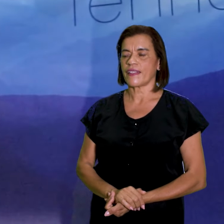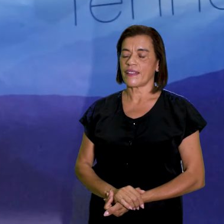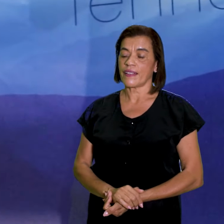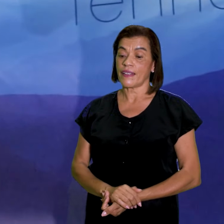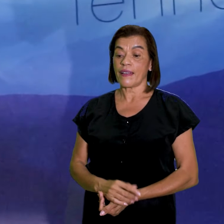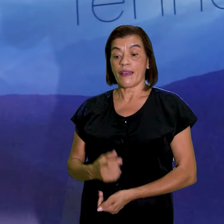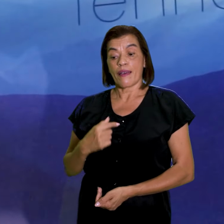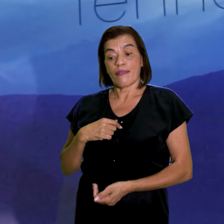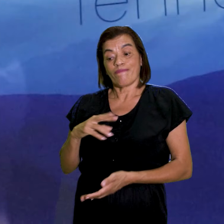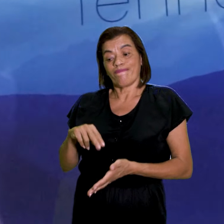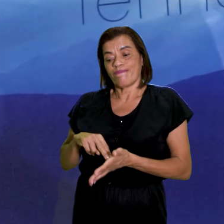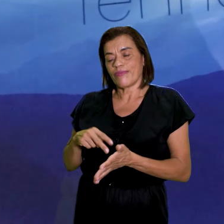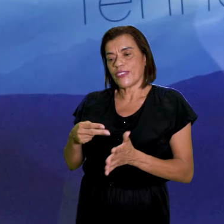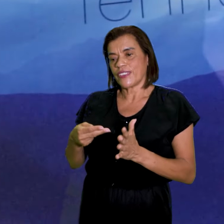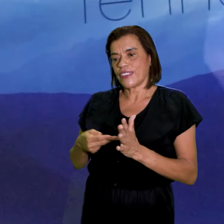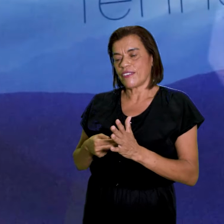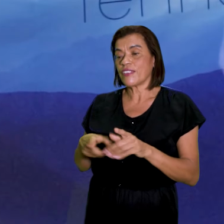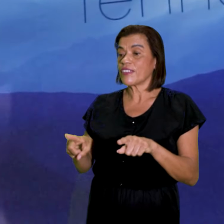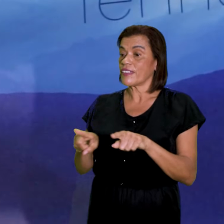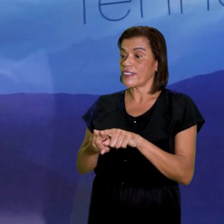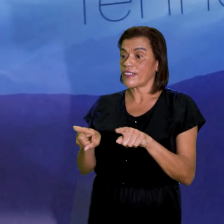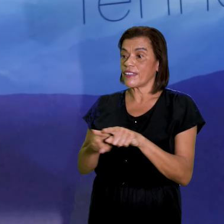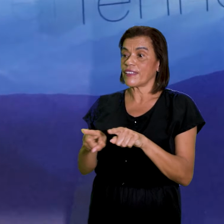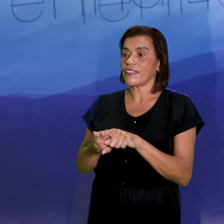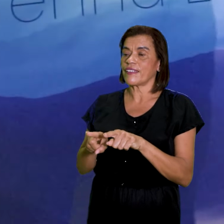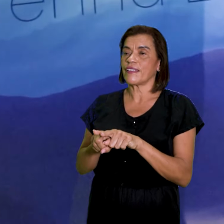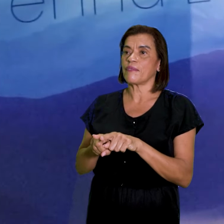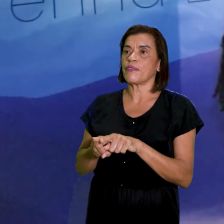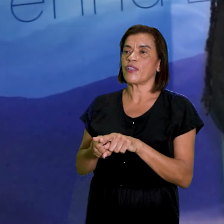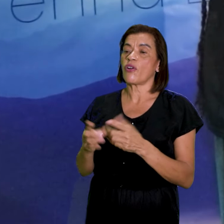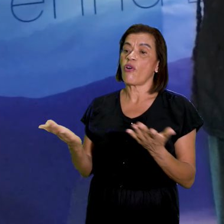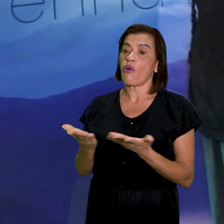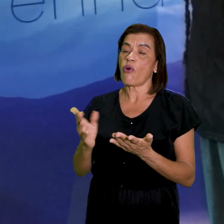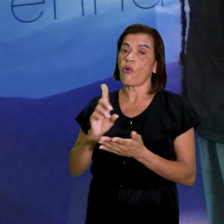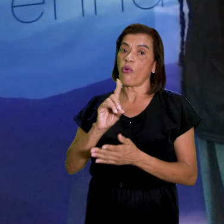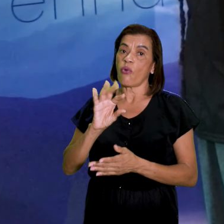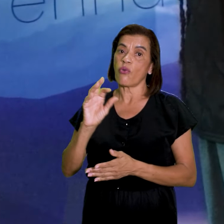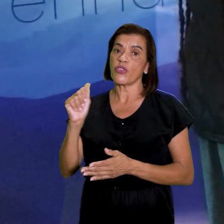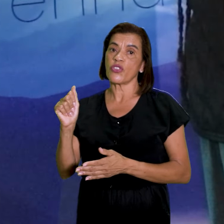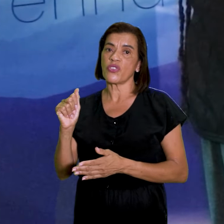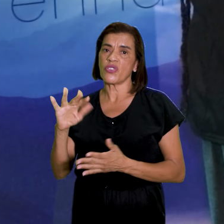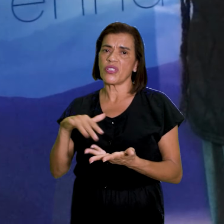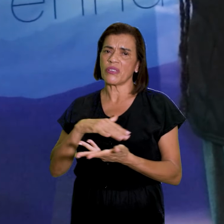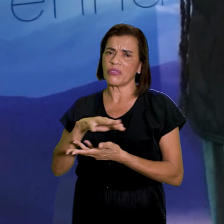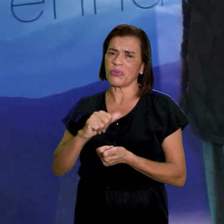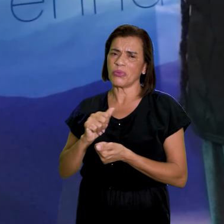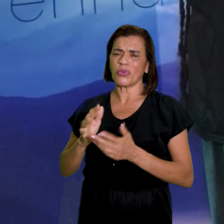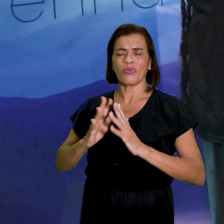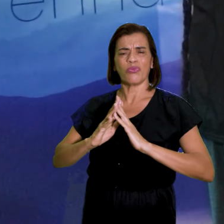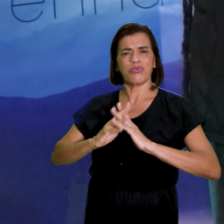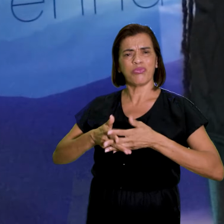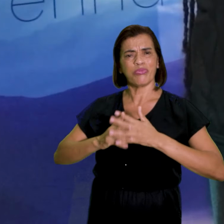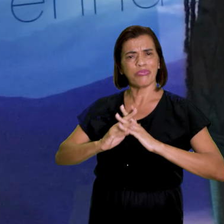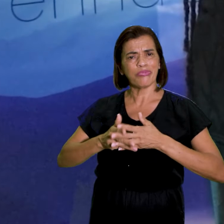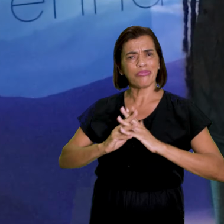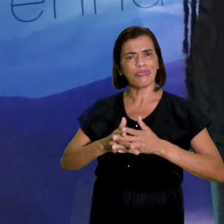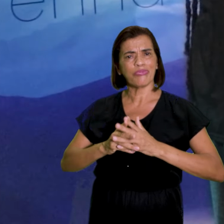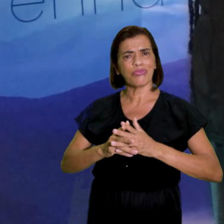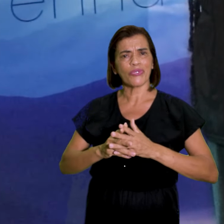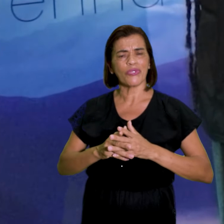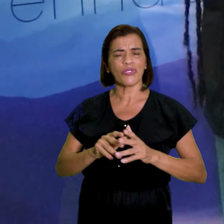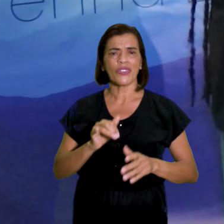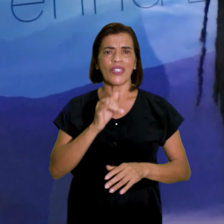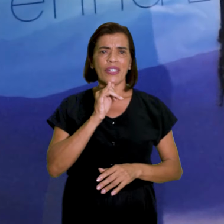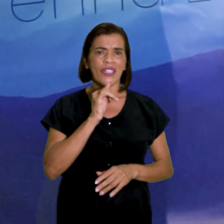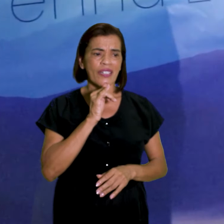Cara, é o reggae, é o quê? Também, né? Assim, galera, hoje em dia a gente vive num mundo tão polarizado, onde,